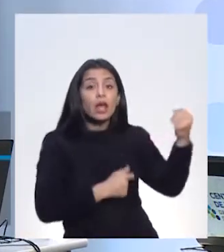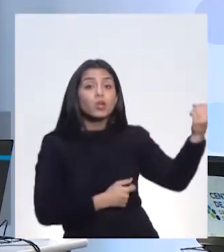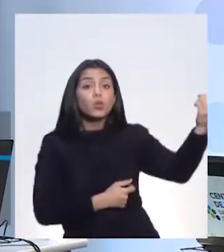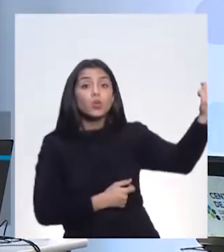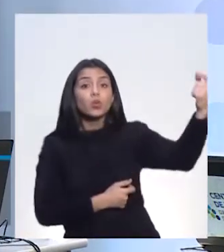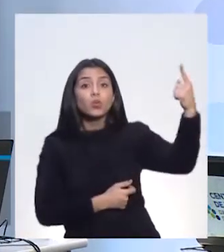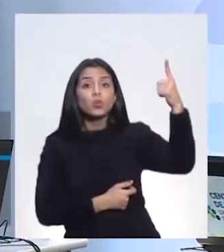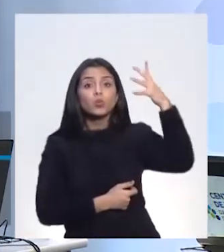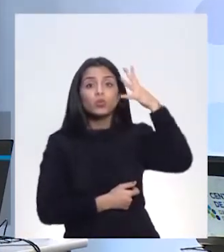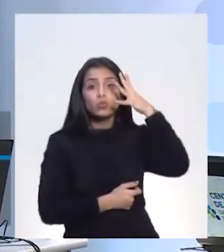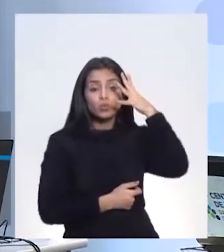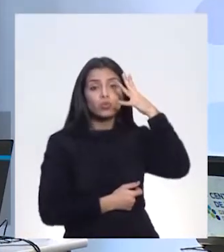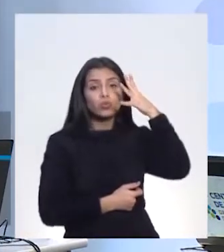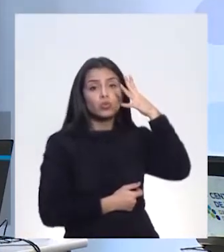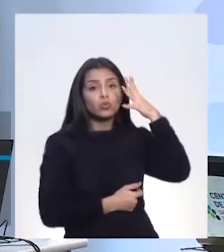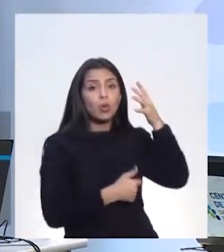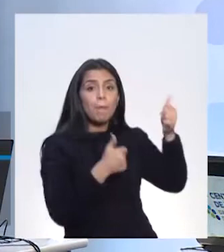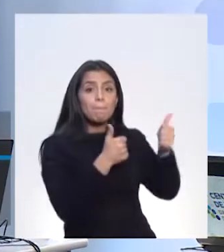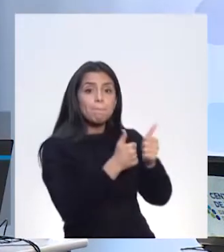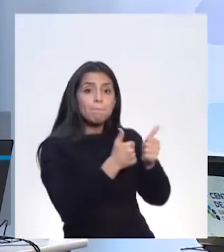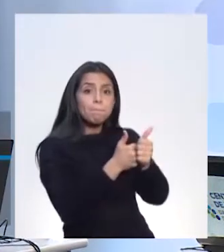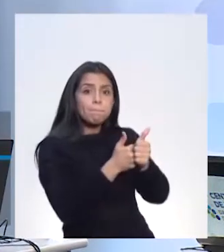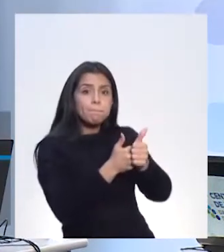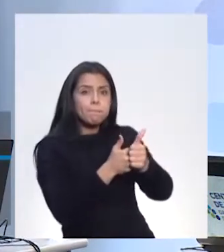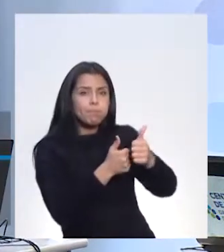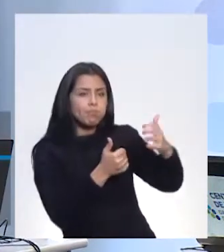Sol, ela bate mais